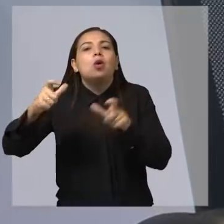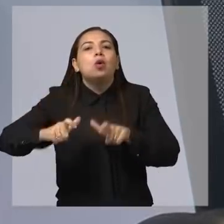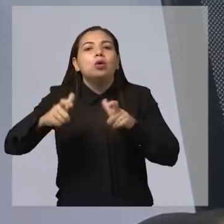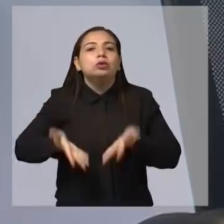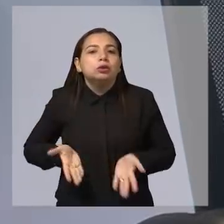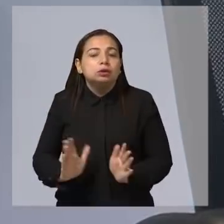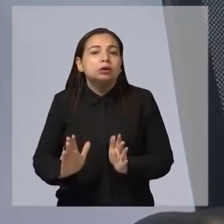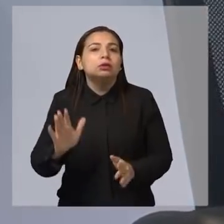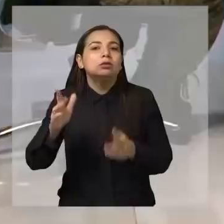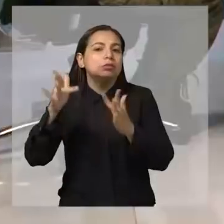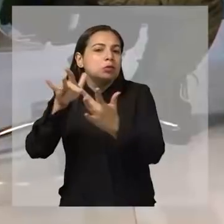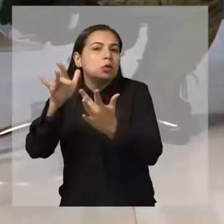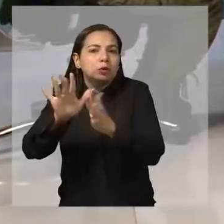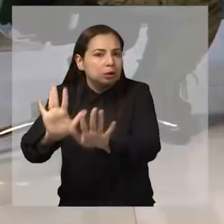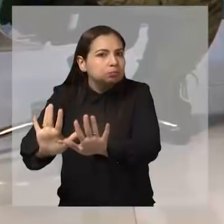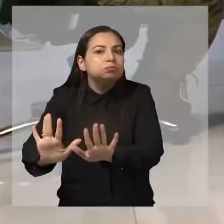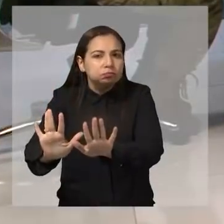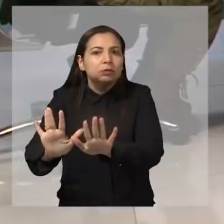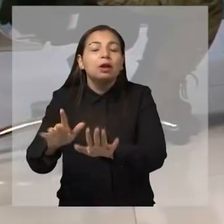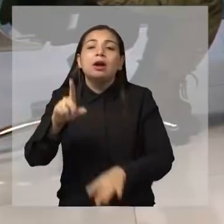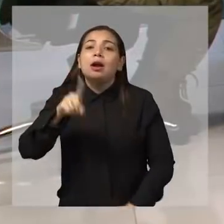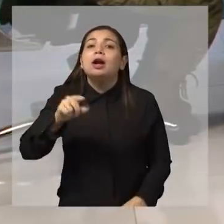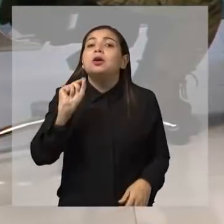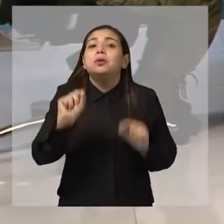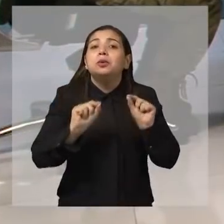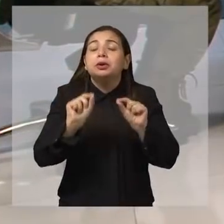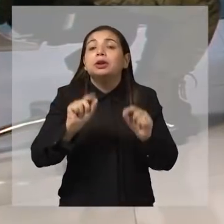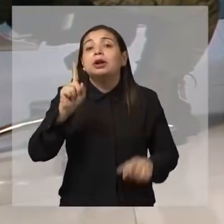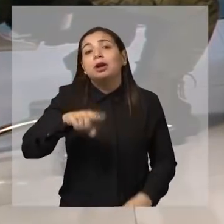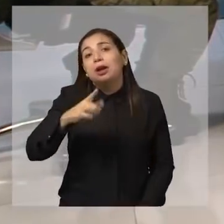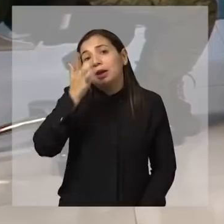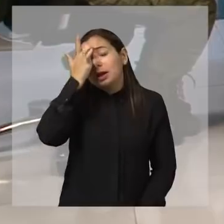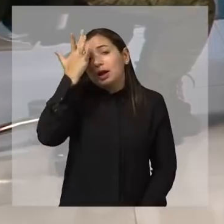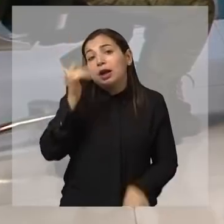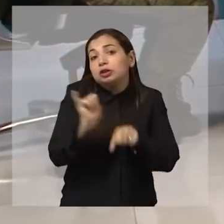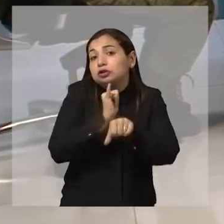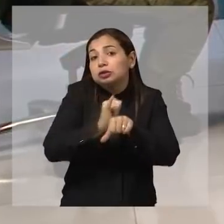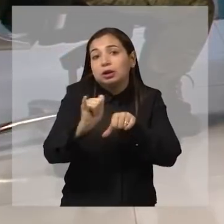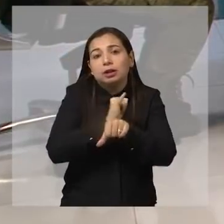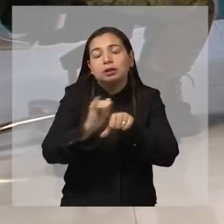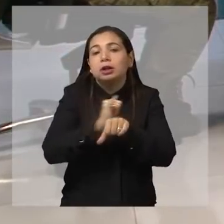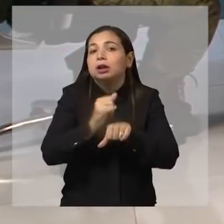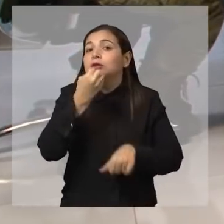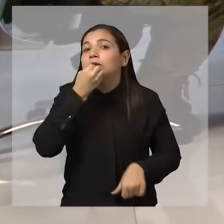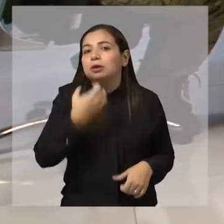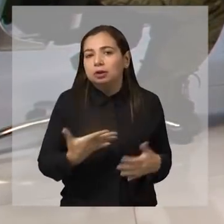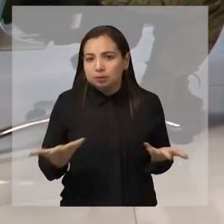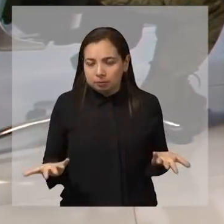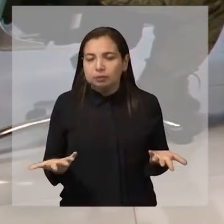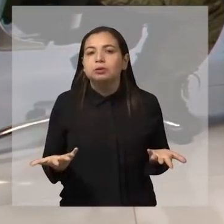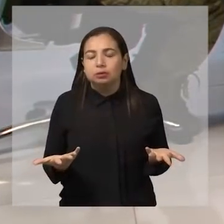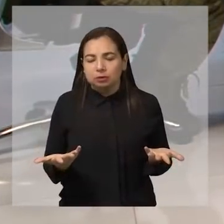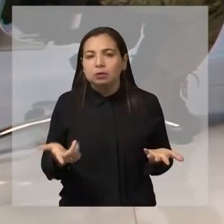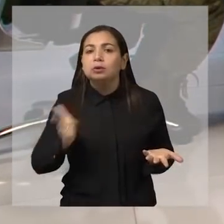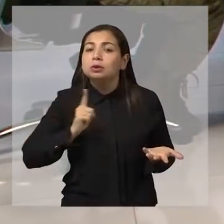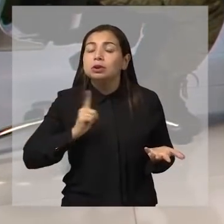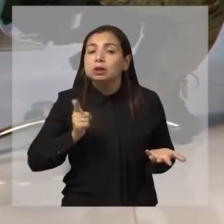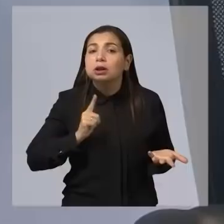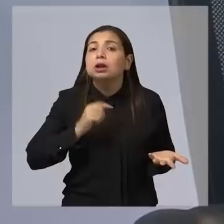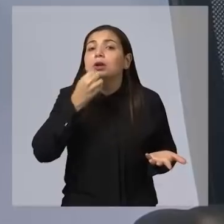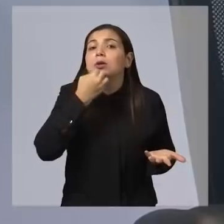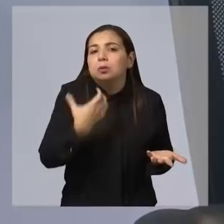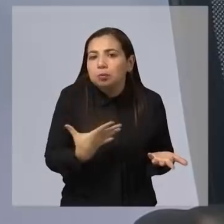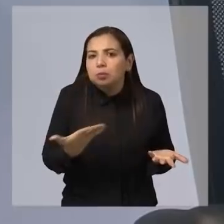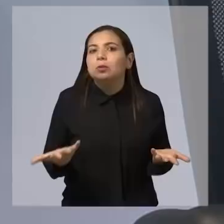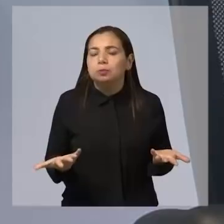aí facilita. Perfeito. Isso essa facilita, norma é para o criminoso comum, não para o bandido profissional. Isso facilita. Mas